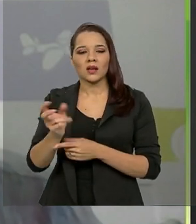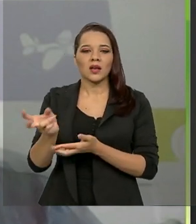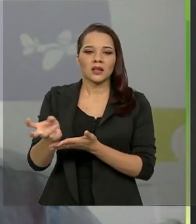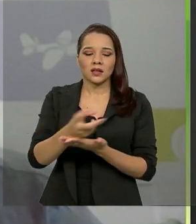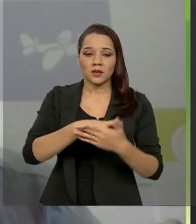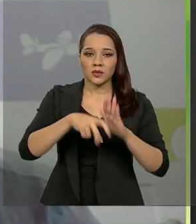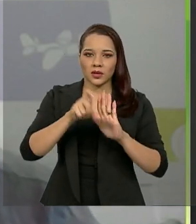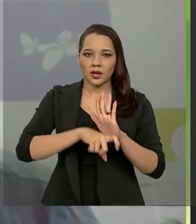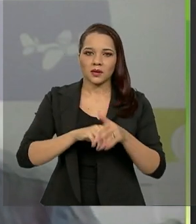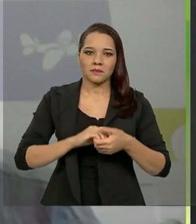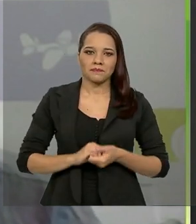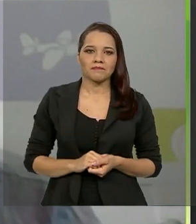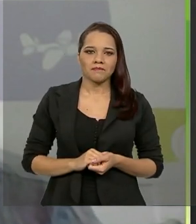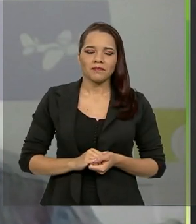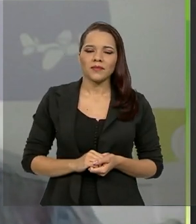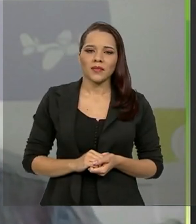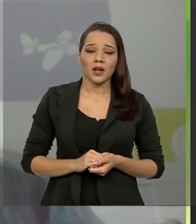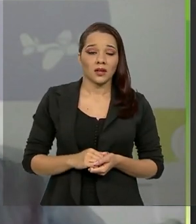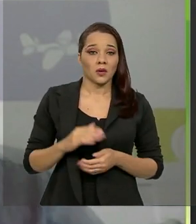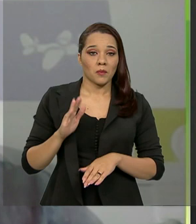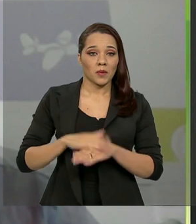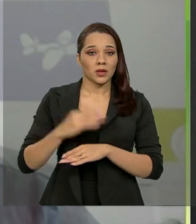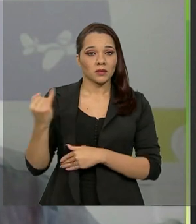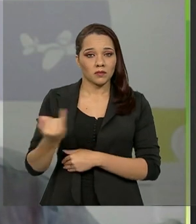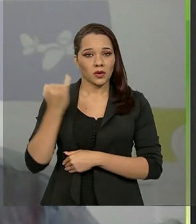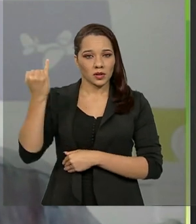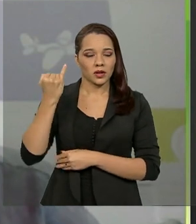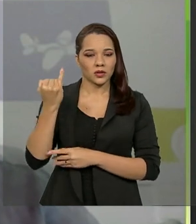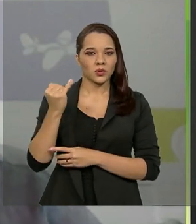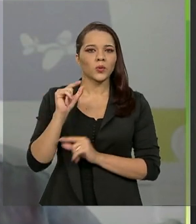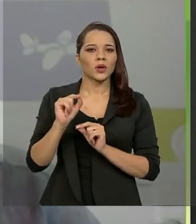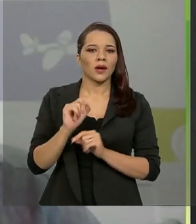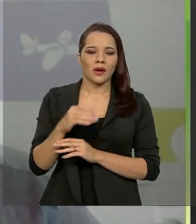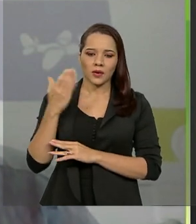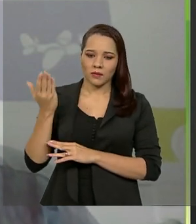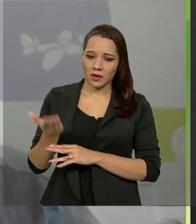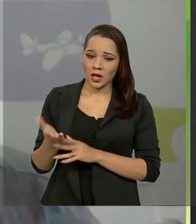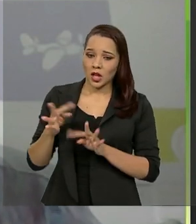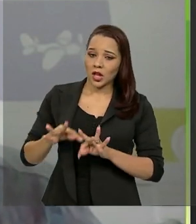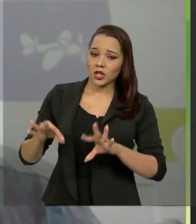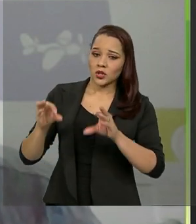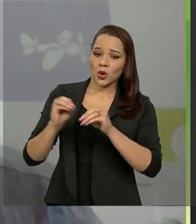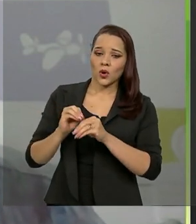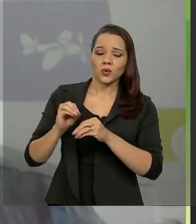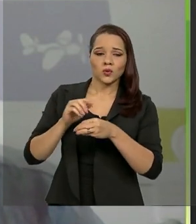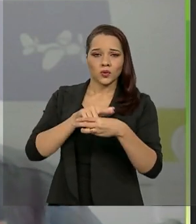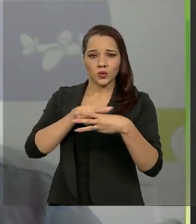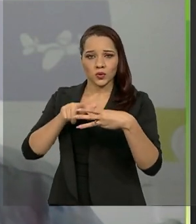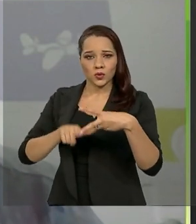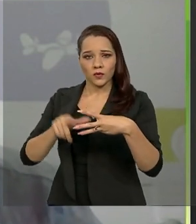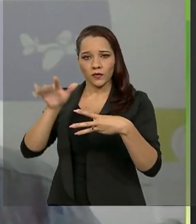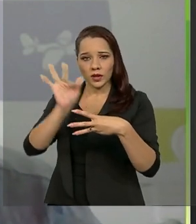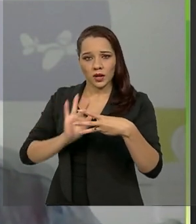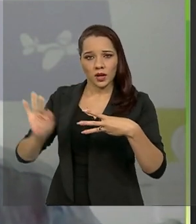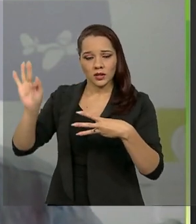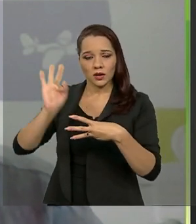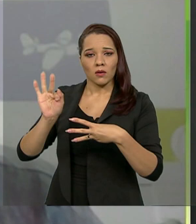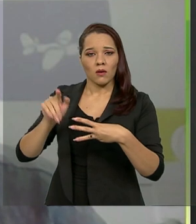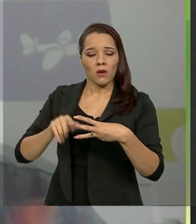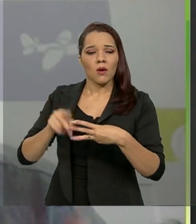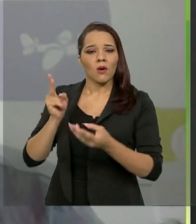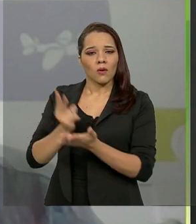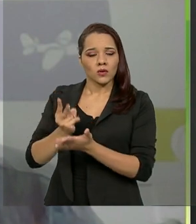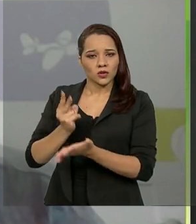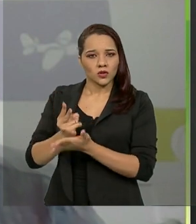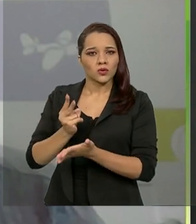aí. O mais importante é que, de um lado, todos os entes da federação permaneçam com